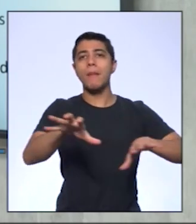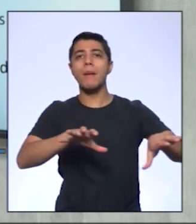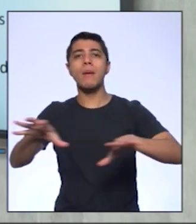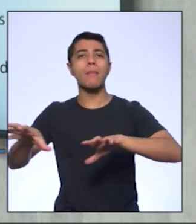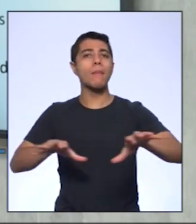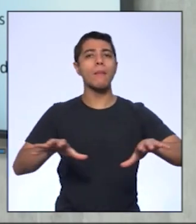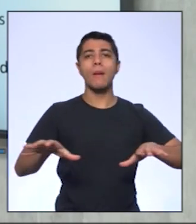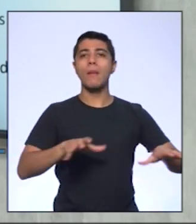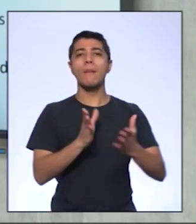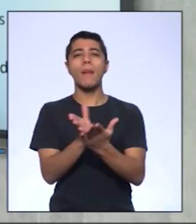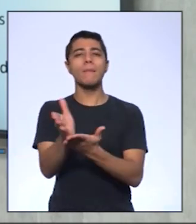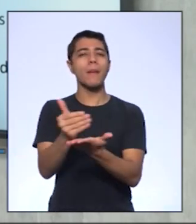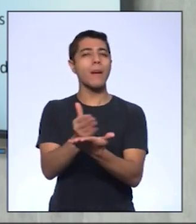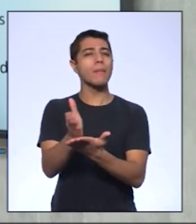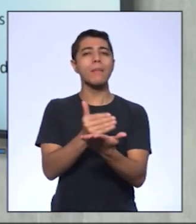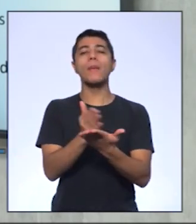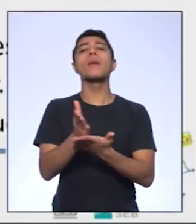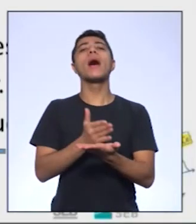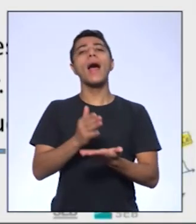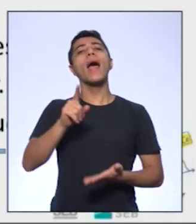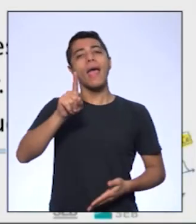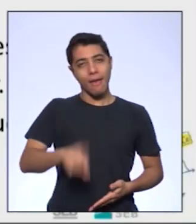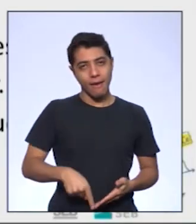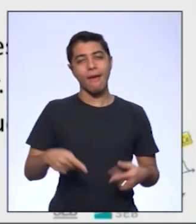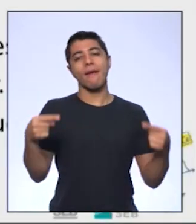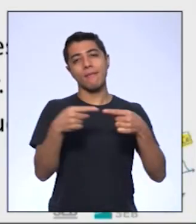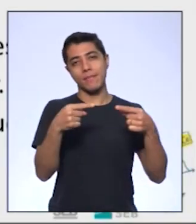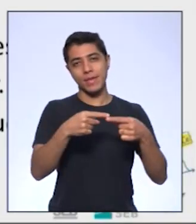Interpretação, né? Interpretação, né? Vamos ler as outras, volta para o slide.